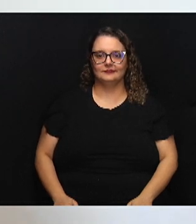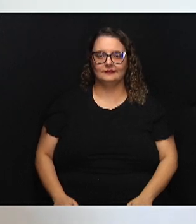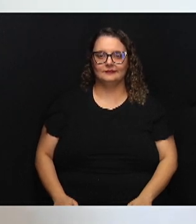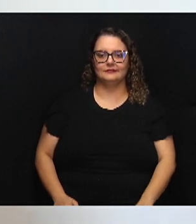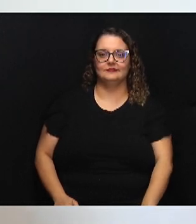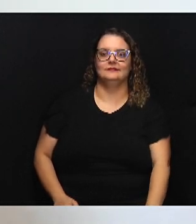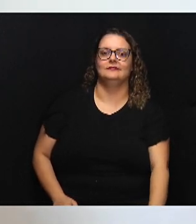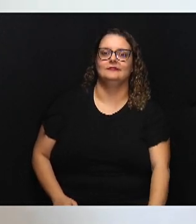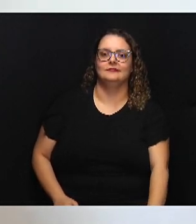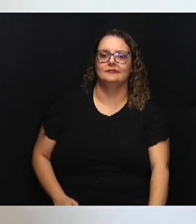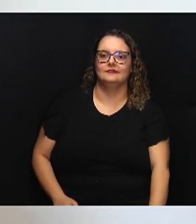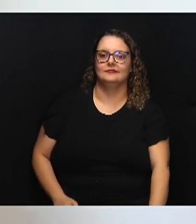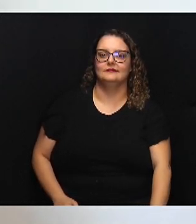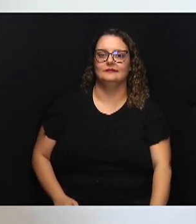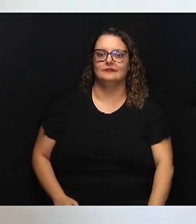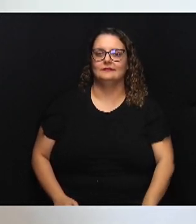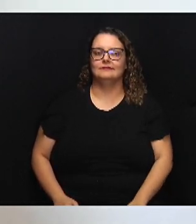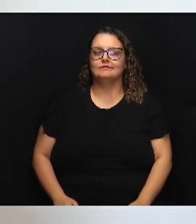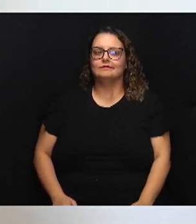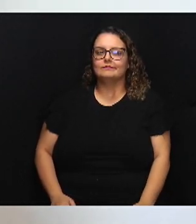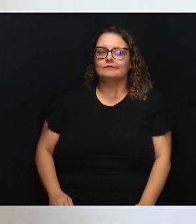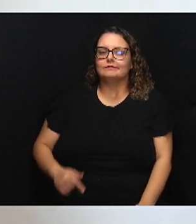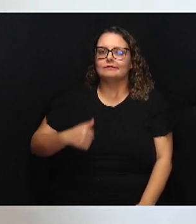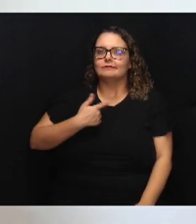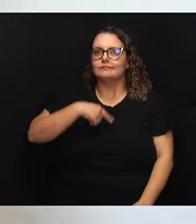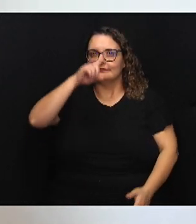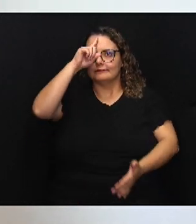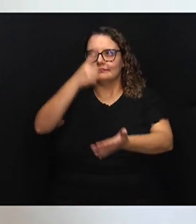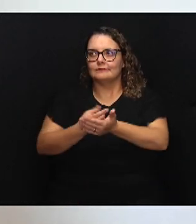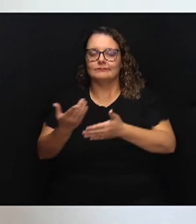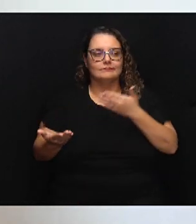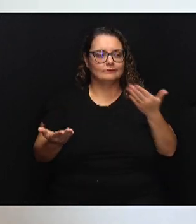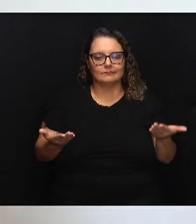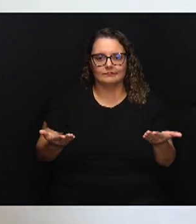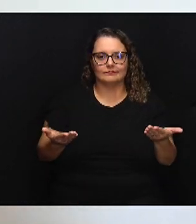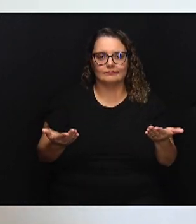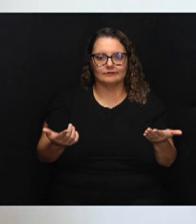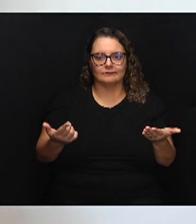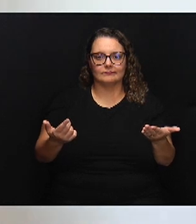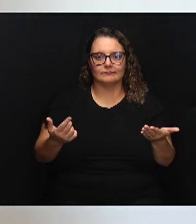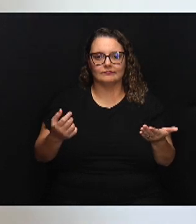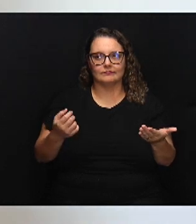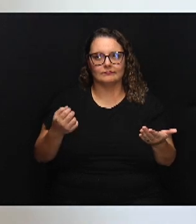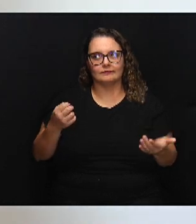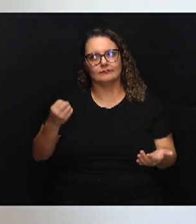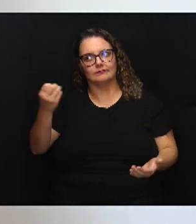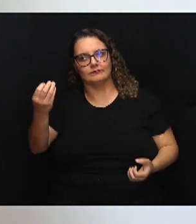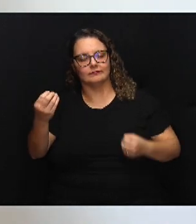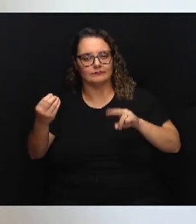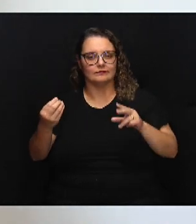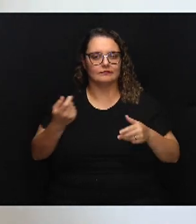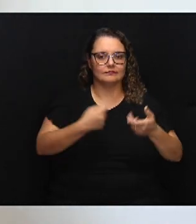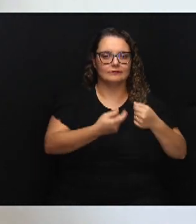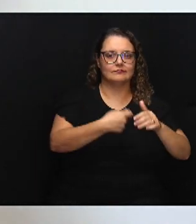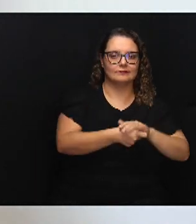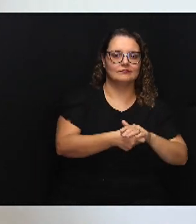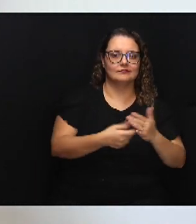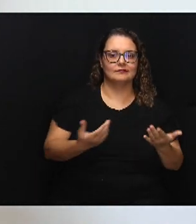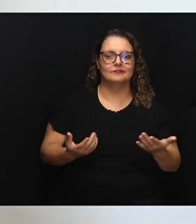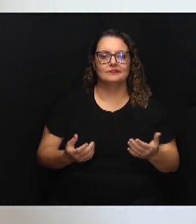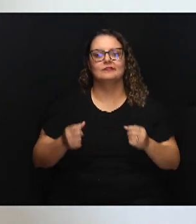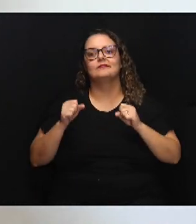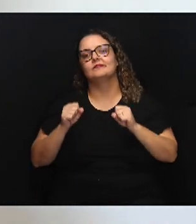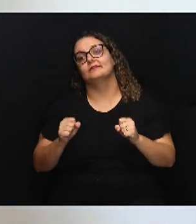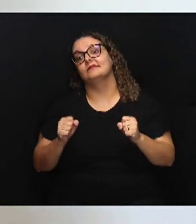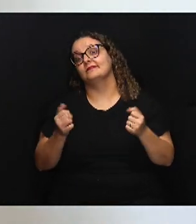Sim. Será que a gente tem que decidir entre um e o outro? Será que eu tenho que decidir ou eu viajo ou eu guardo dinheiro? Será que dá para fazer